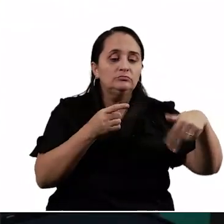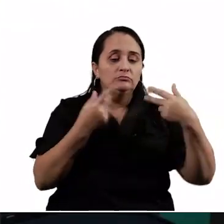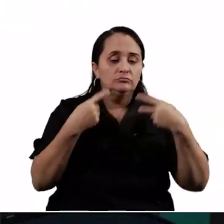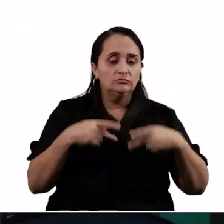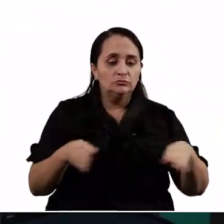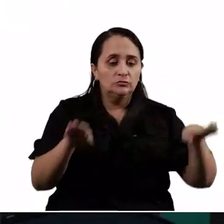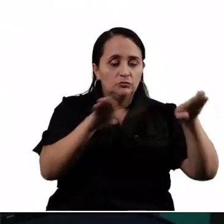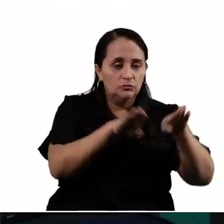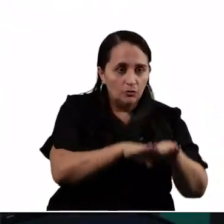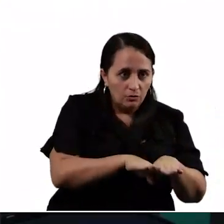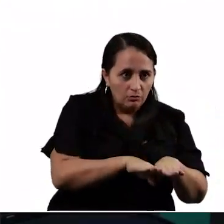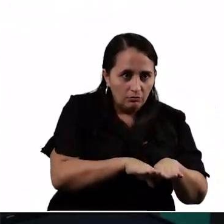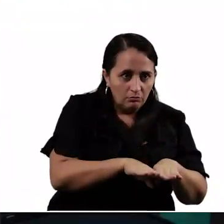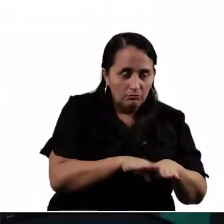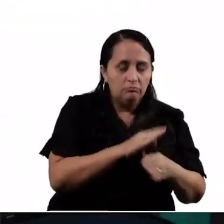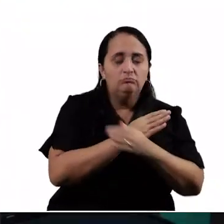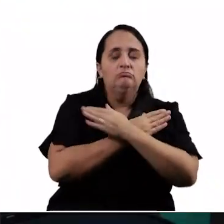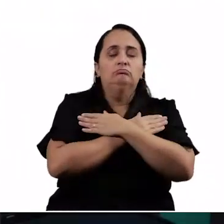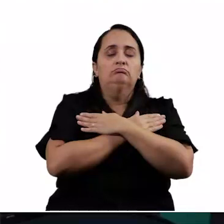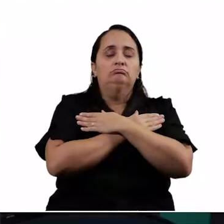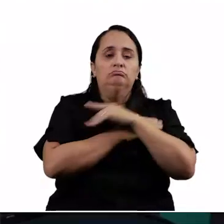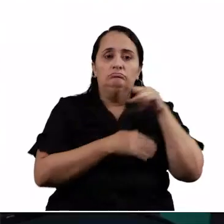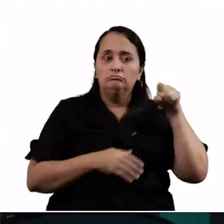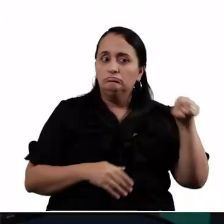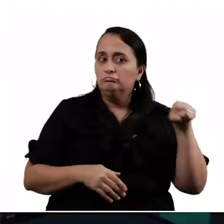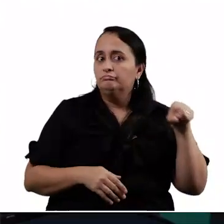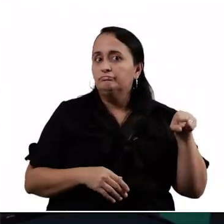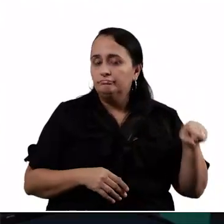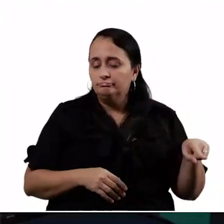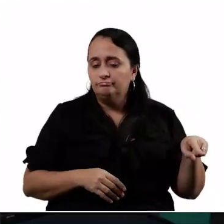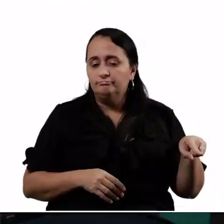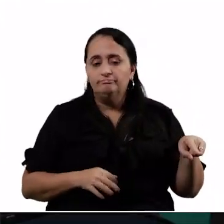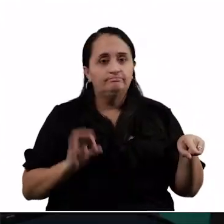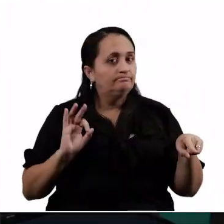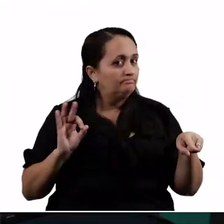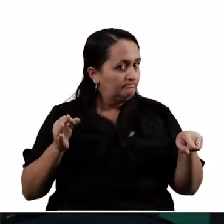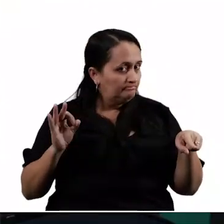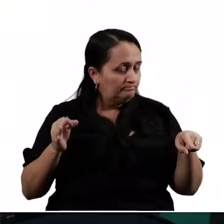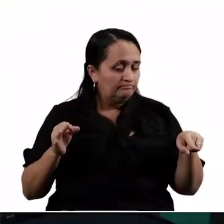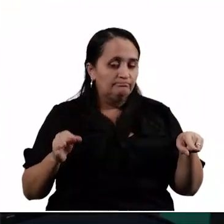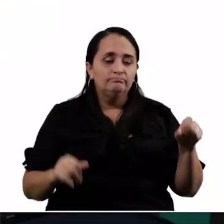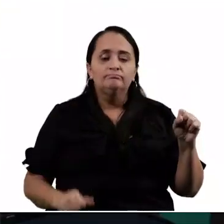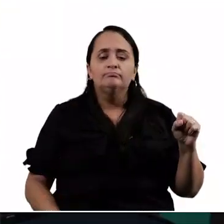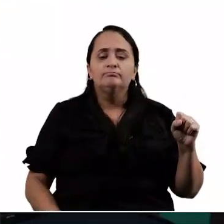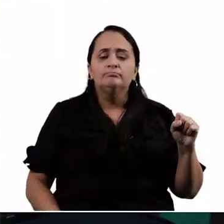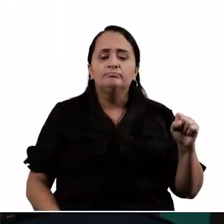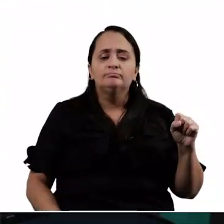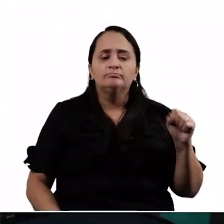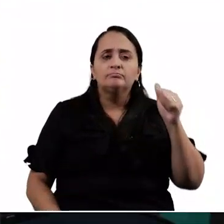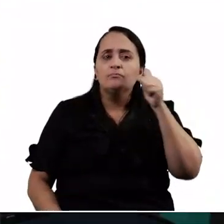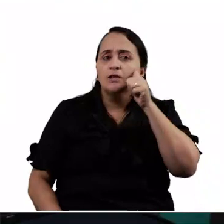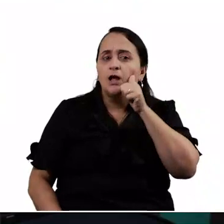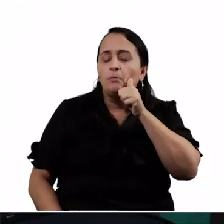Então essa história se passa no cemitério certo o local da história no cemitério e a